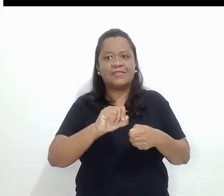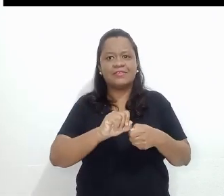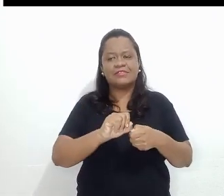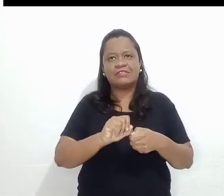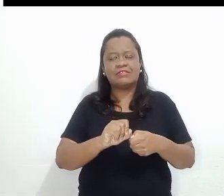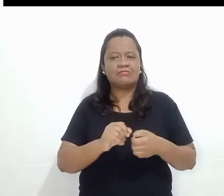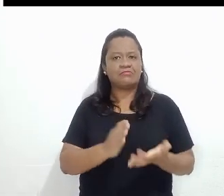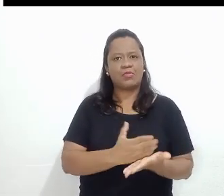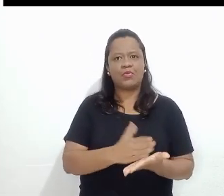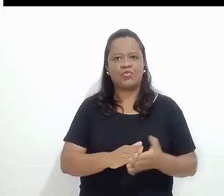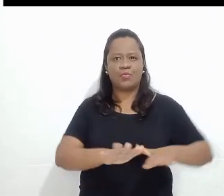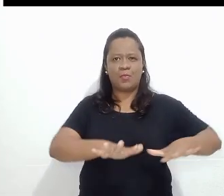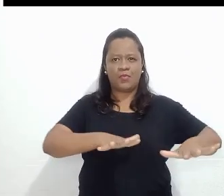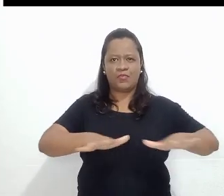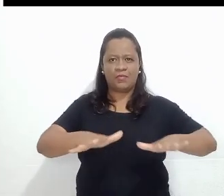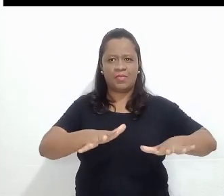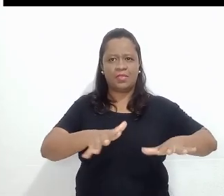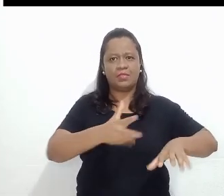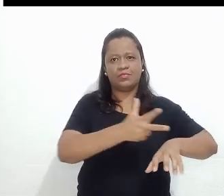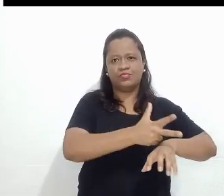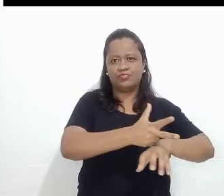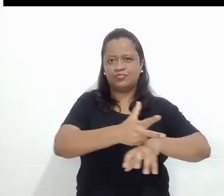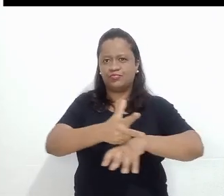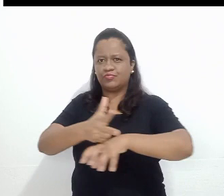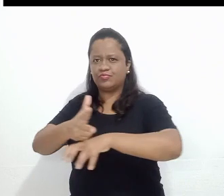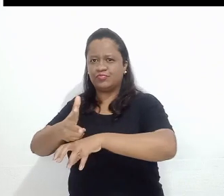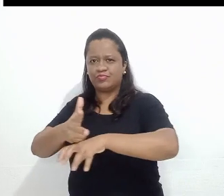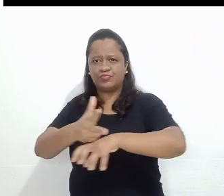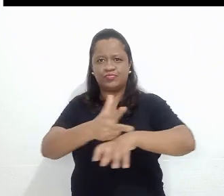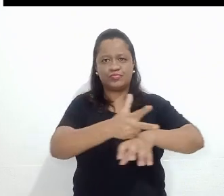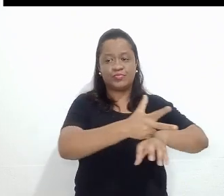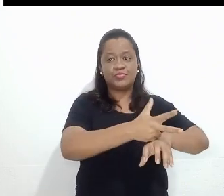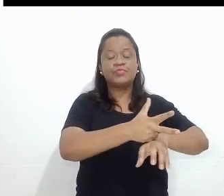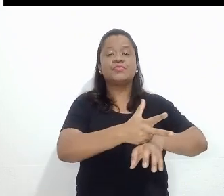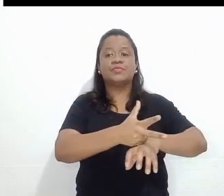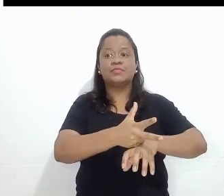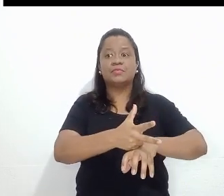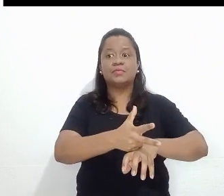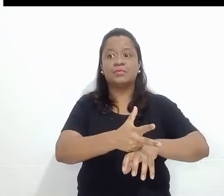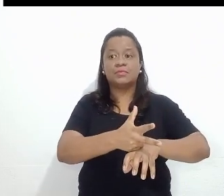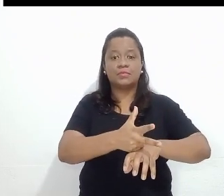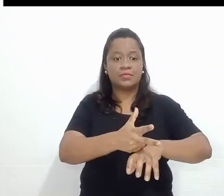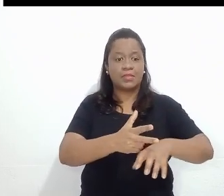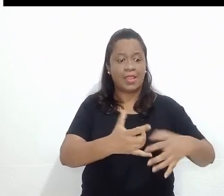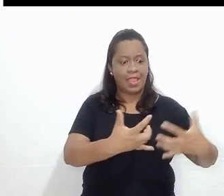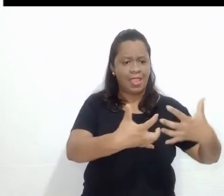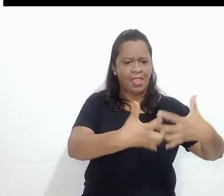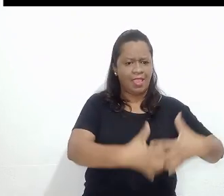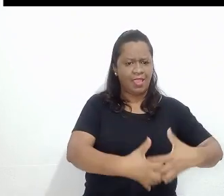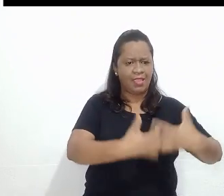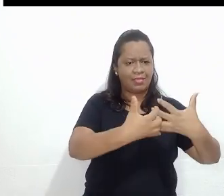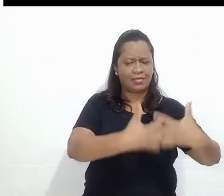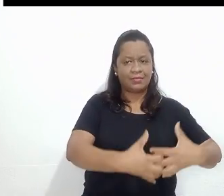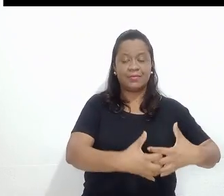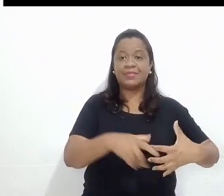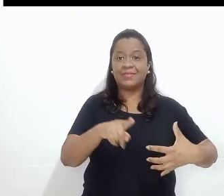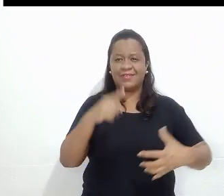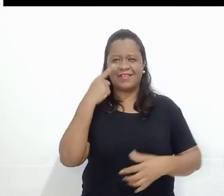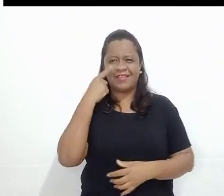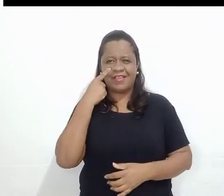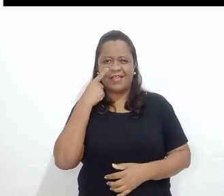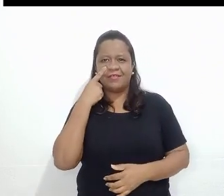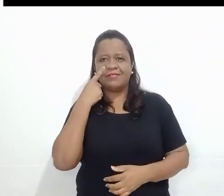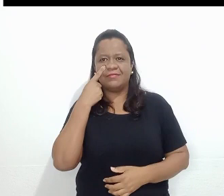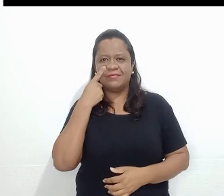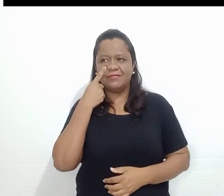de câmera, para você conseguir acoplar a câmera em certos equipamentos. Às vezes a gente vê essas cenas, né? O cara